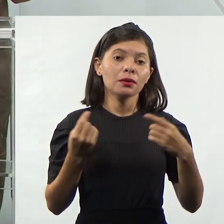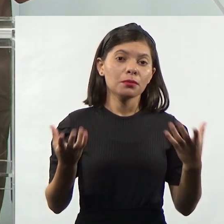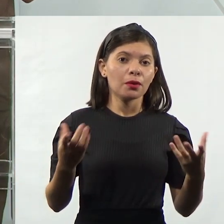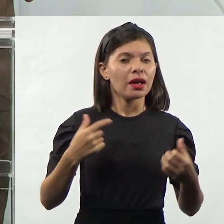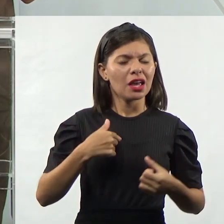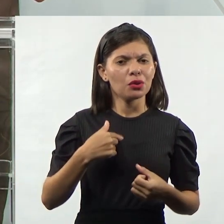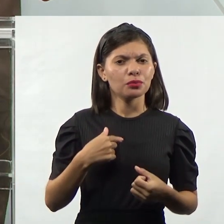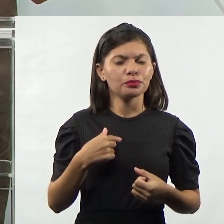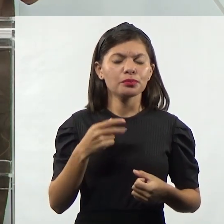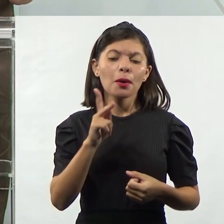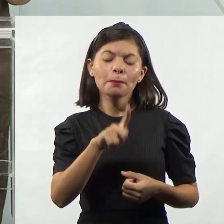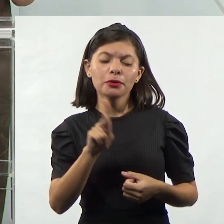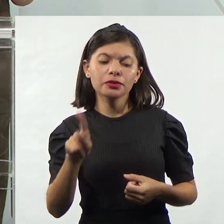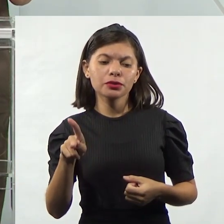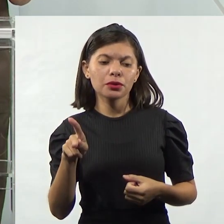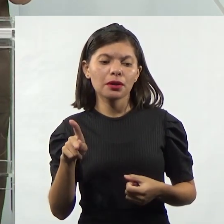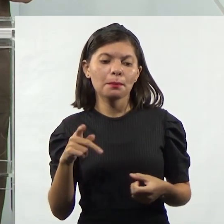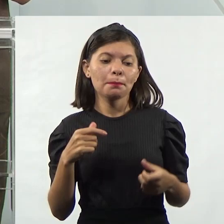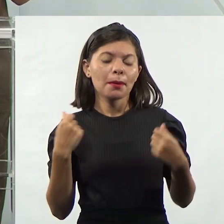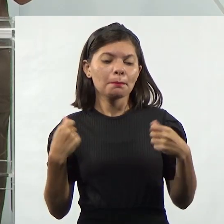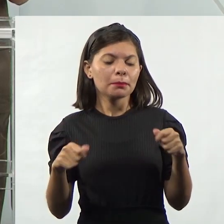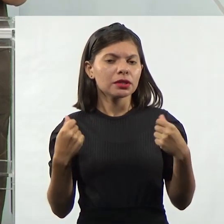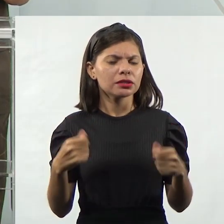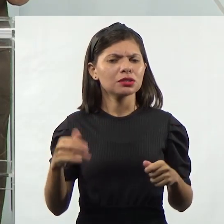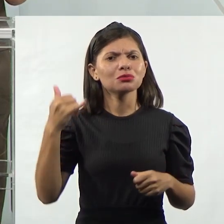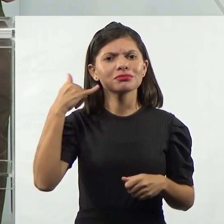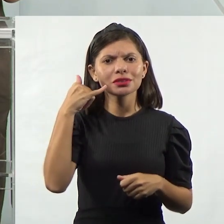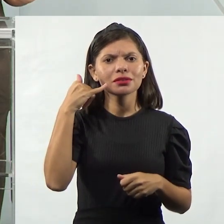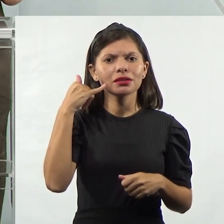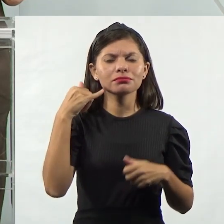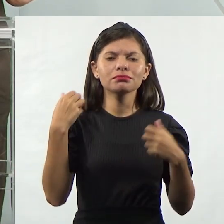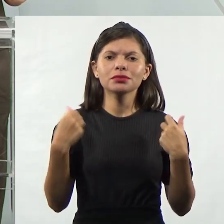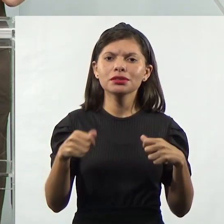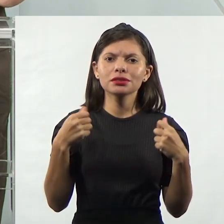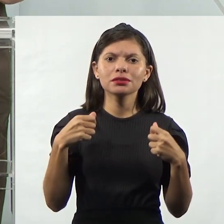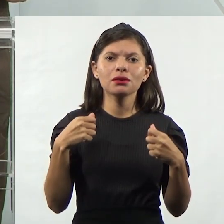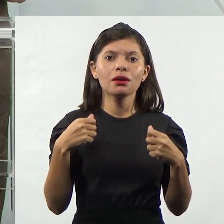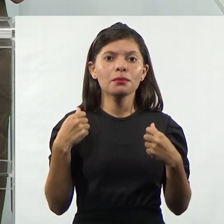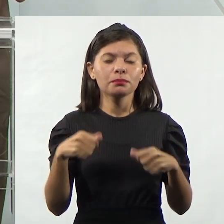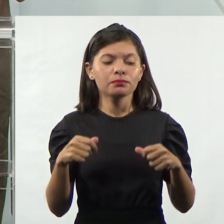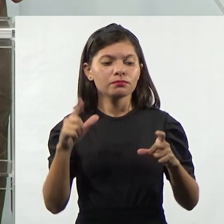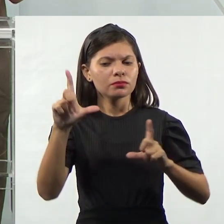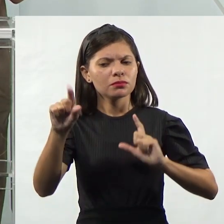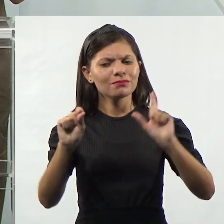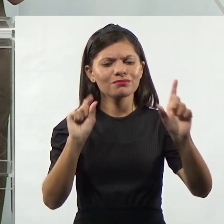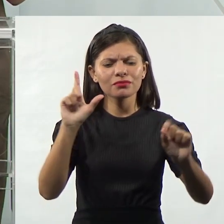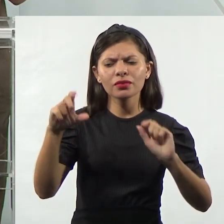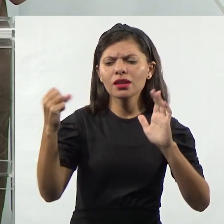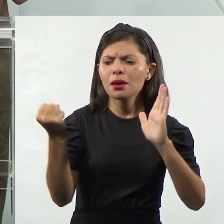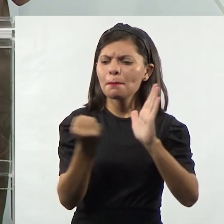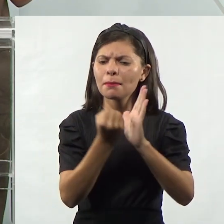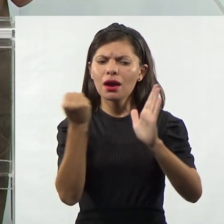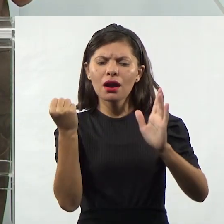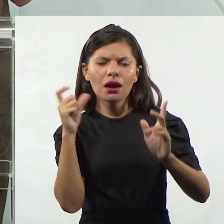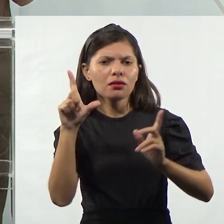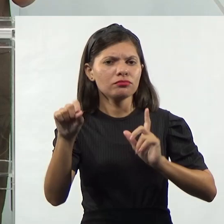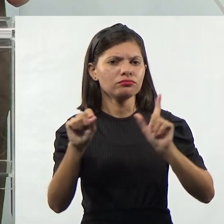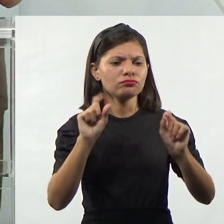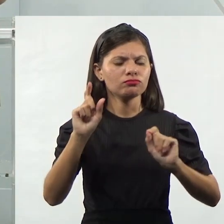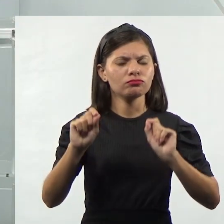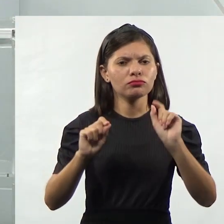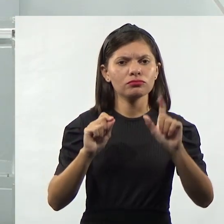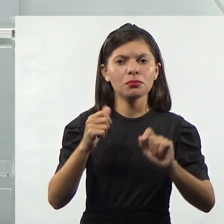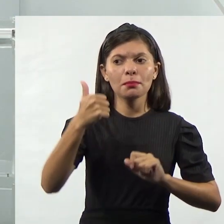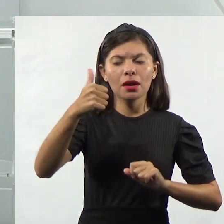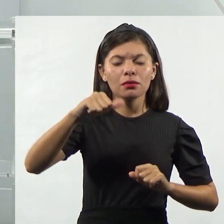Bom, se eu, professora Natasha, estiver precisando de um celular qualquer, eu posso escolher das diversas marcas do